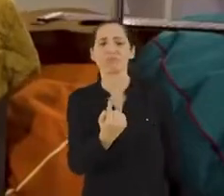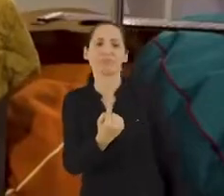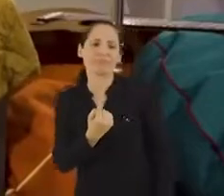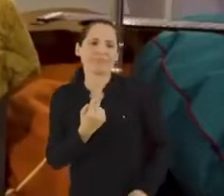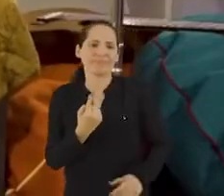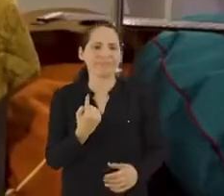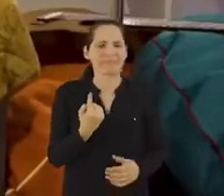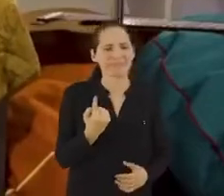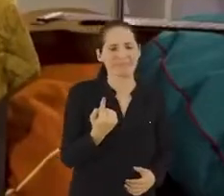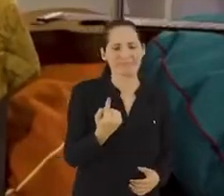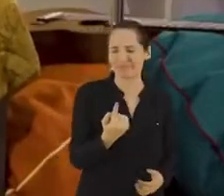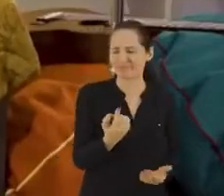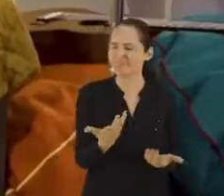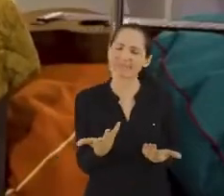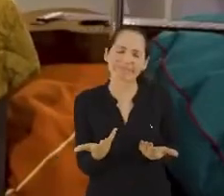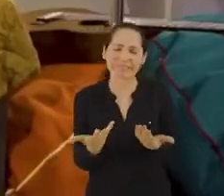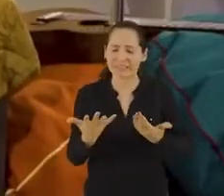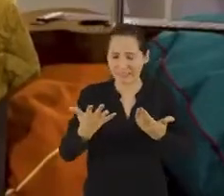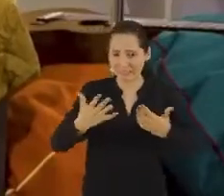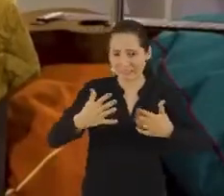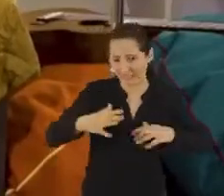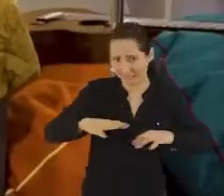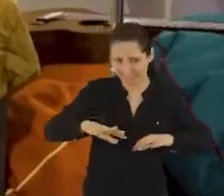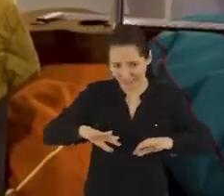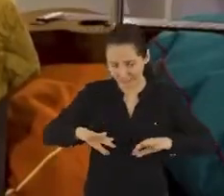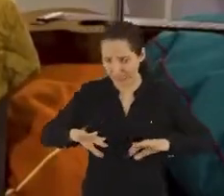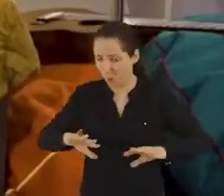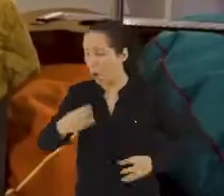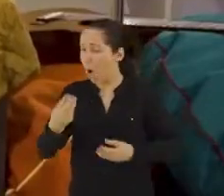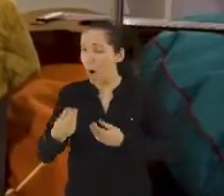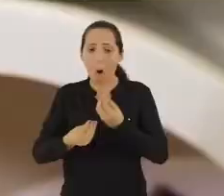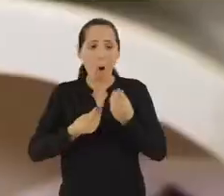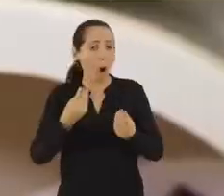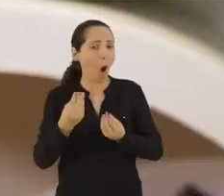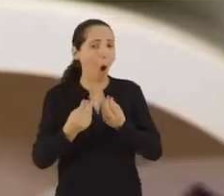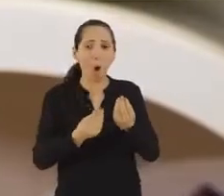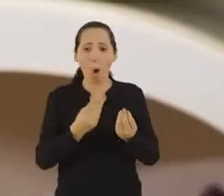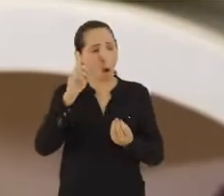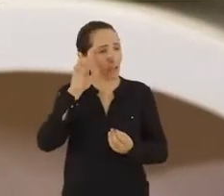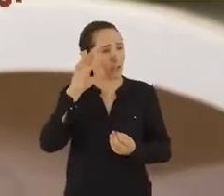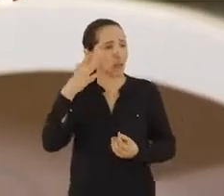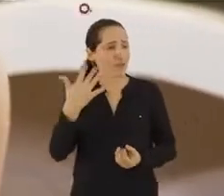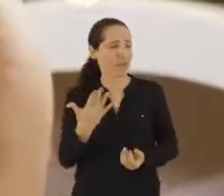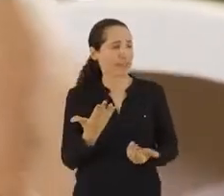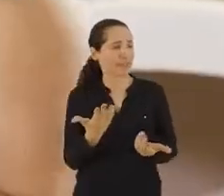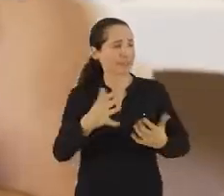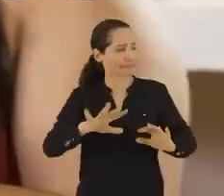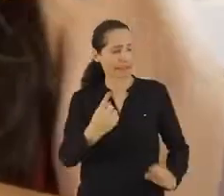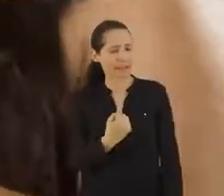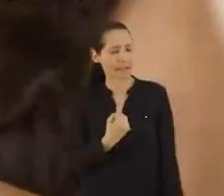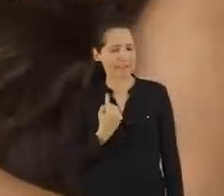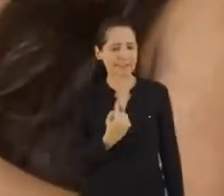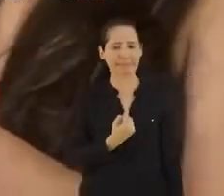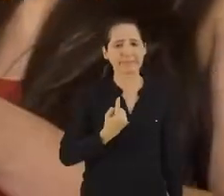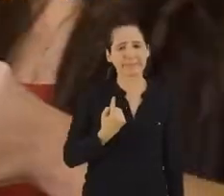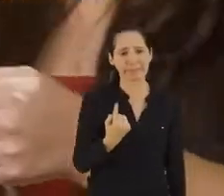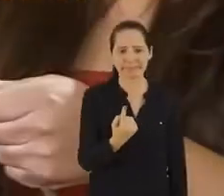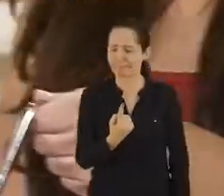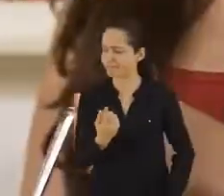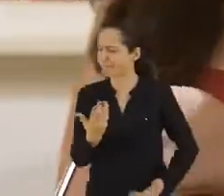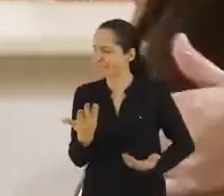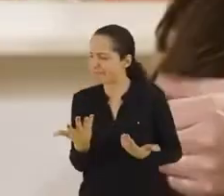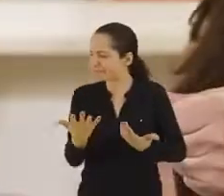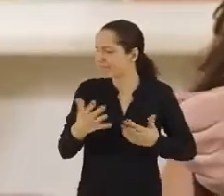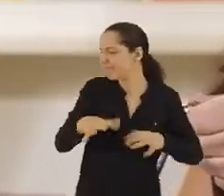só, só, então me diz a solução. Só, só, só, só, só, só, só, não